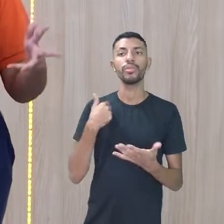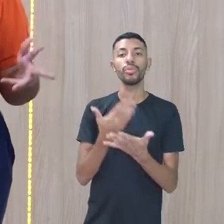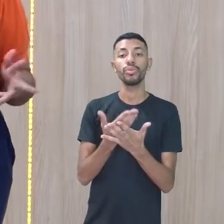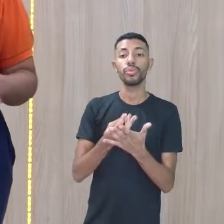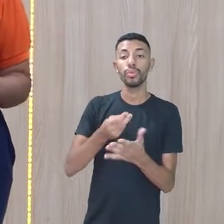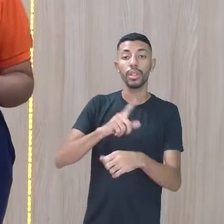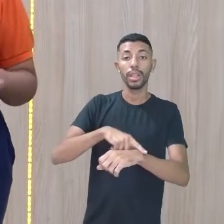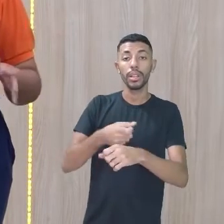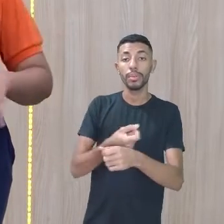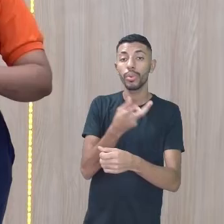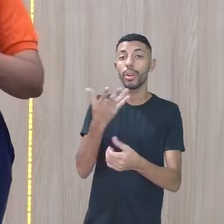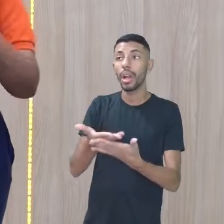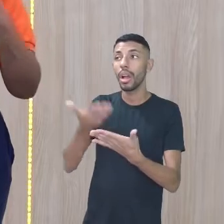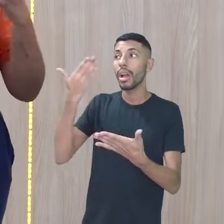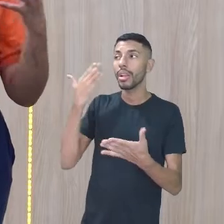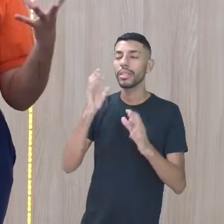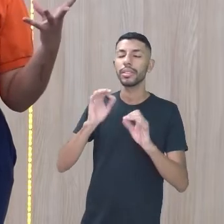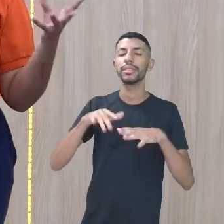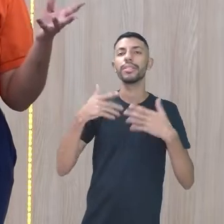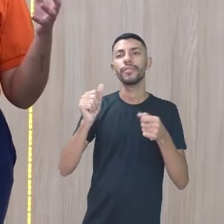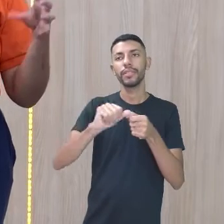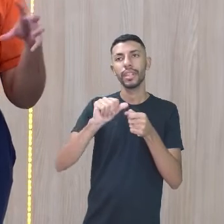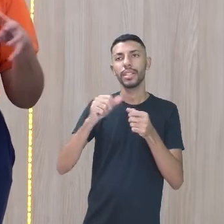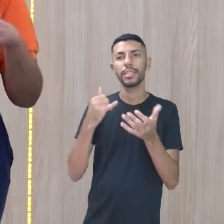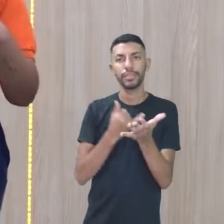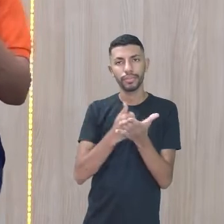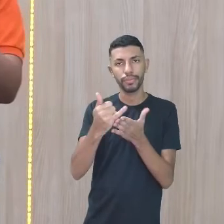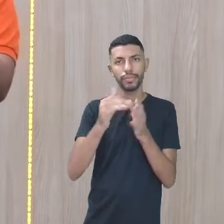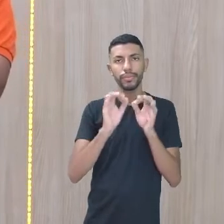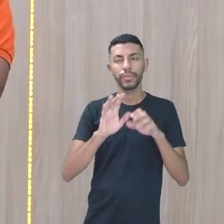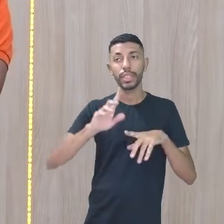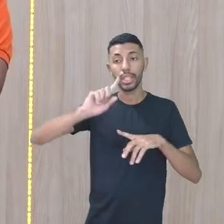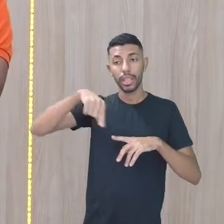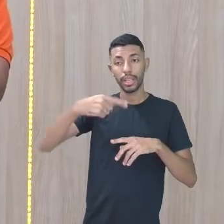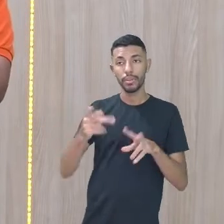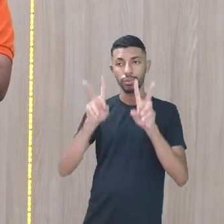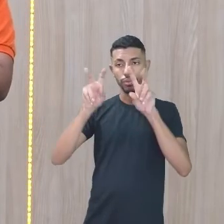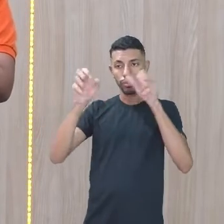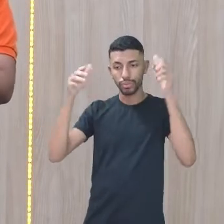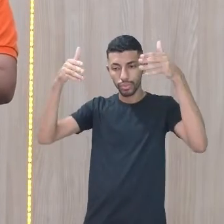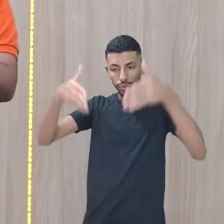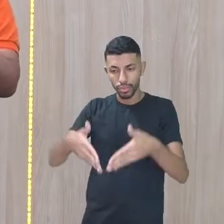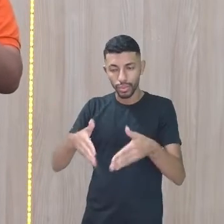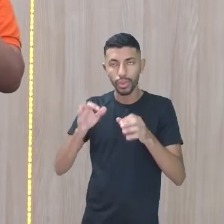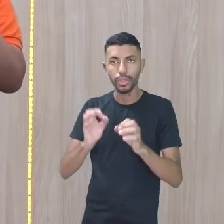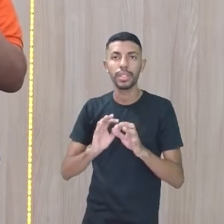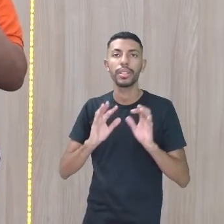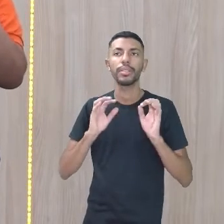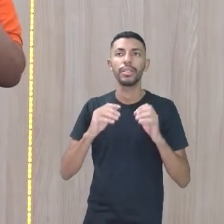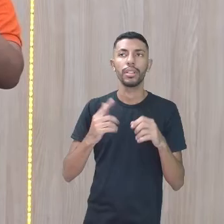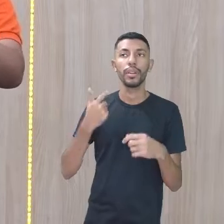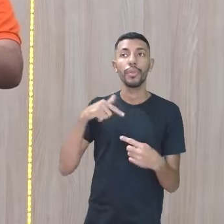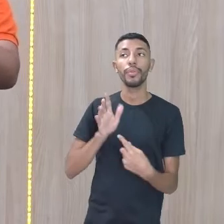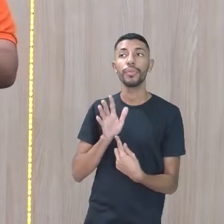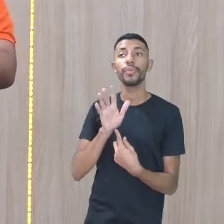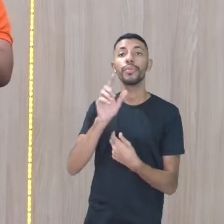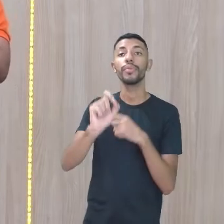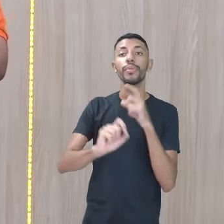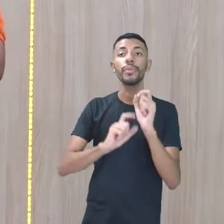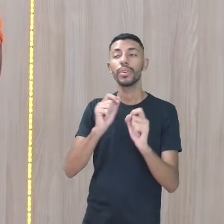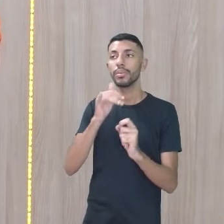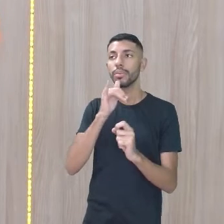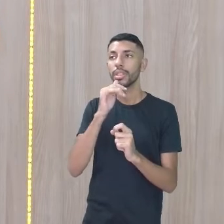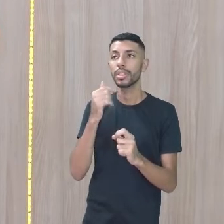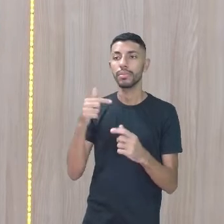estudo, etc. Fazer essa introdução. Em seguida, eu vou para o tema mais especificamente, eu vou abordar os